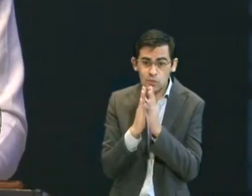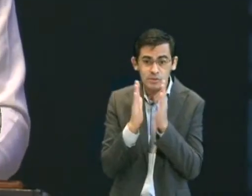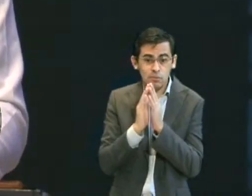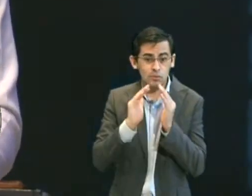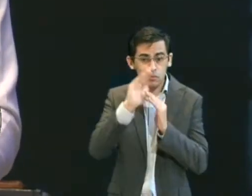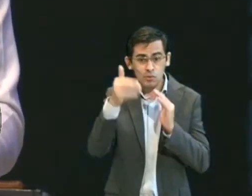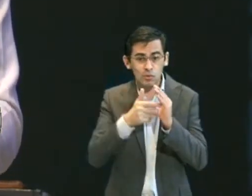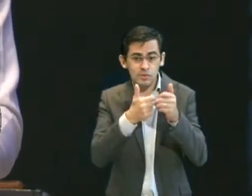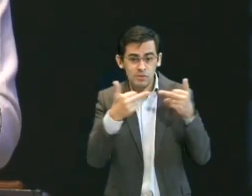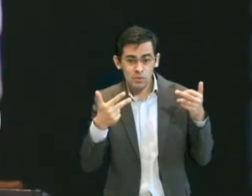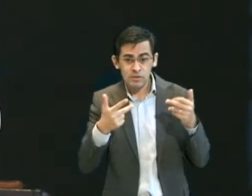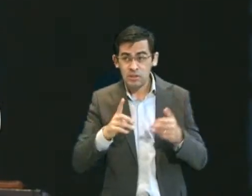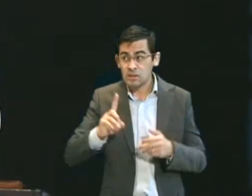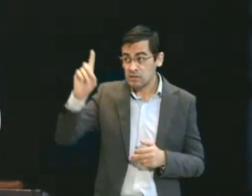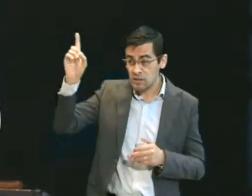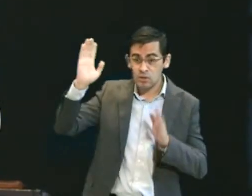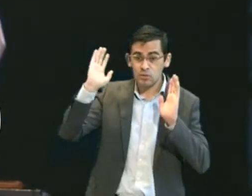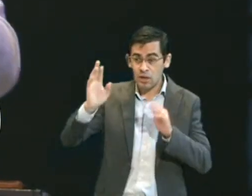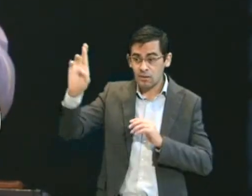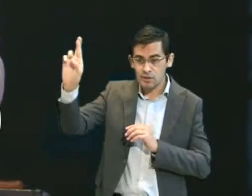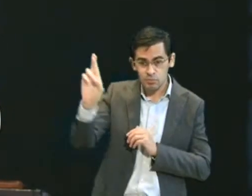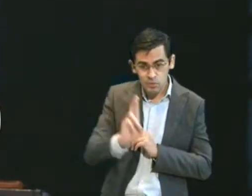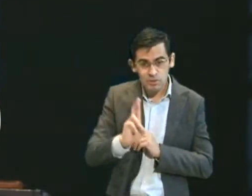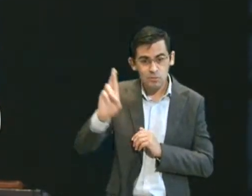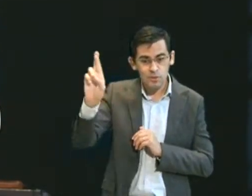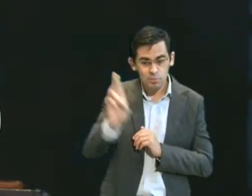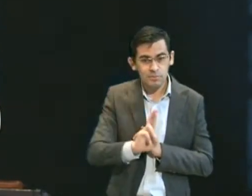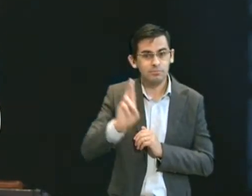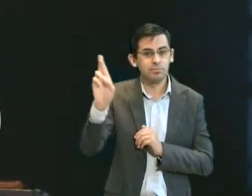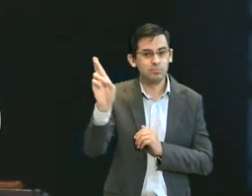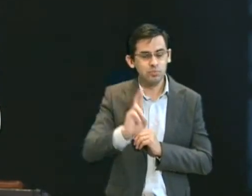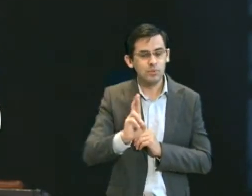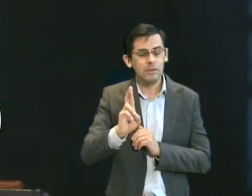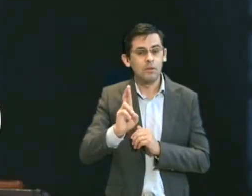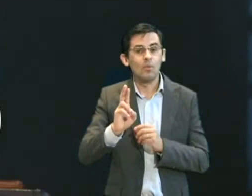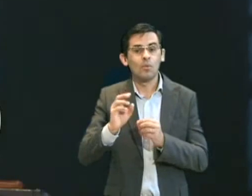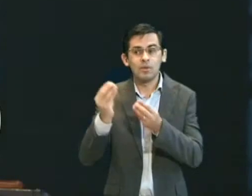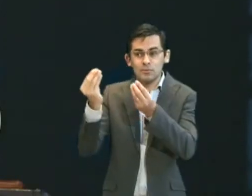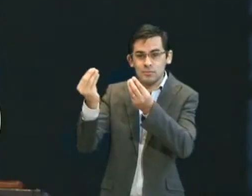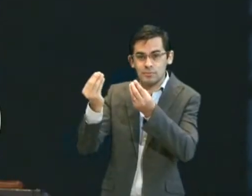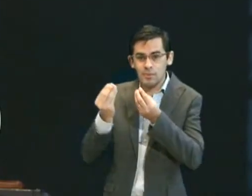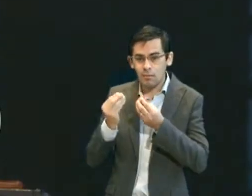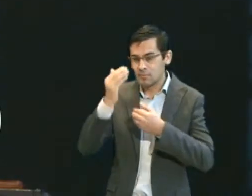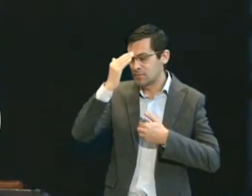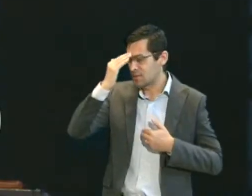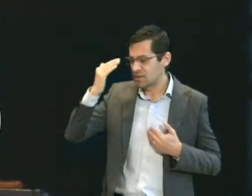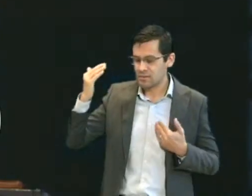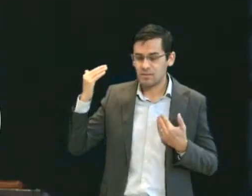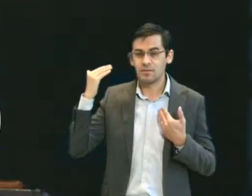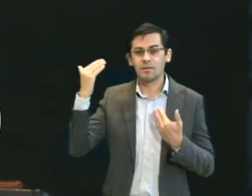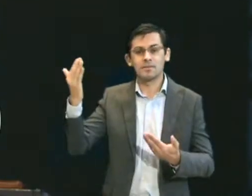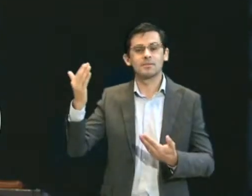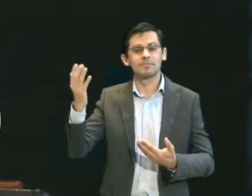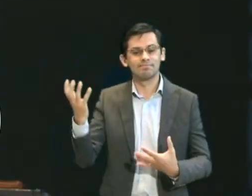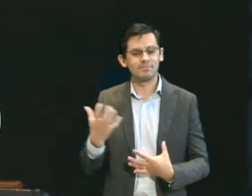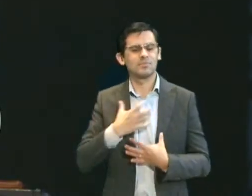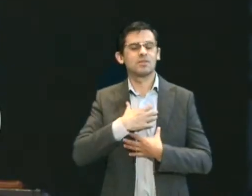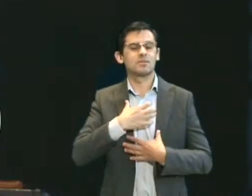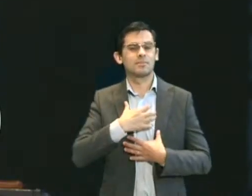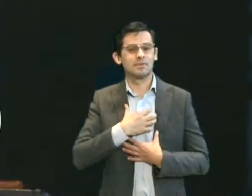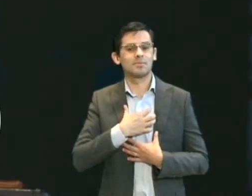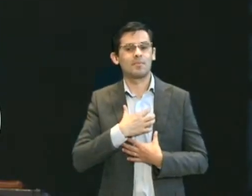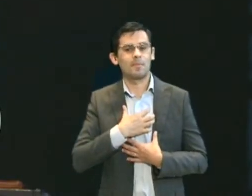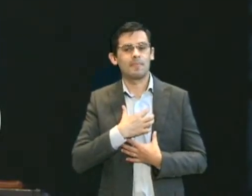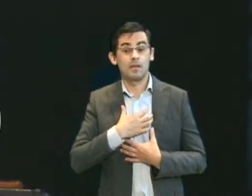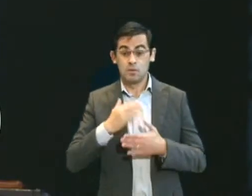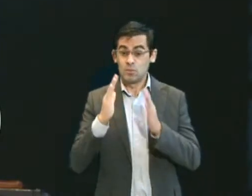todas, Deus tinha trazido resposta ao grupo. E aquilo trouxe gratidão no nosso coração. A oração é